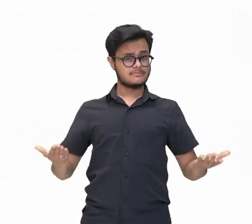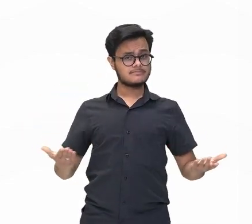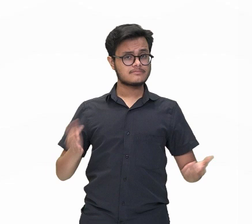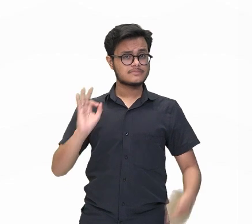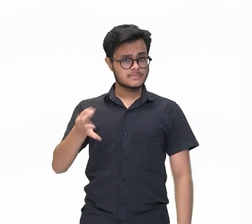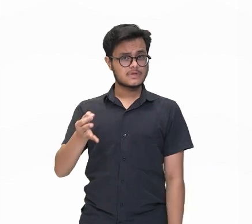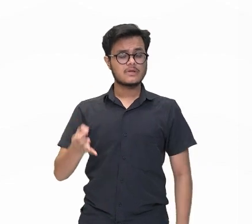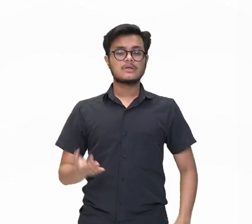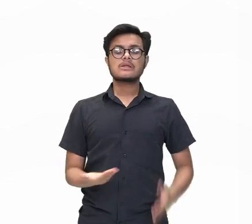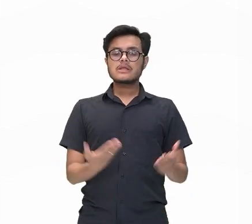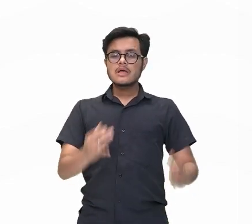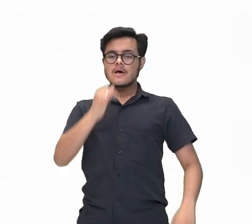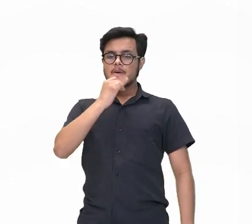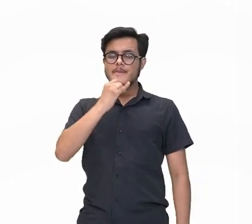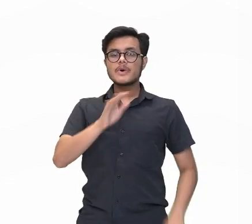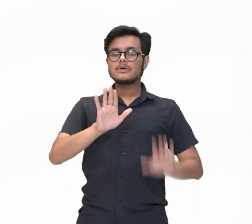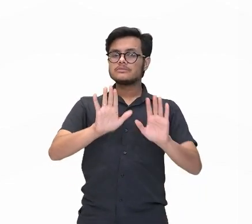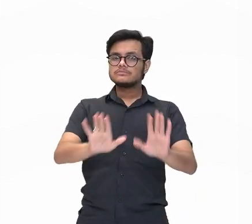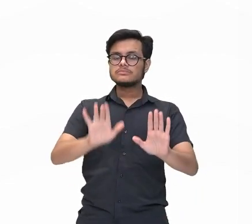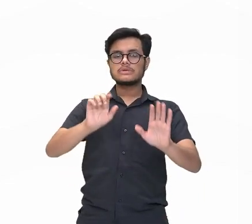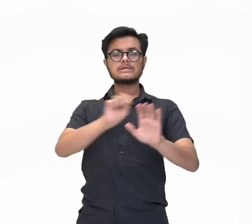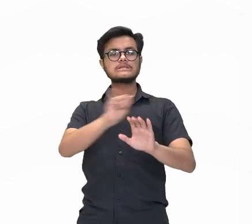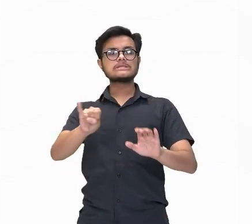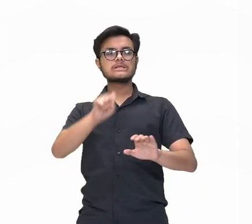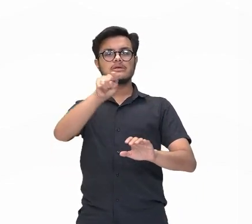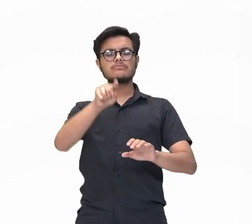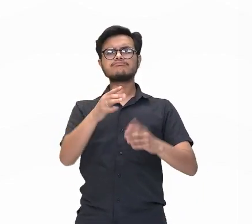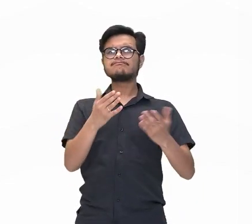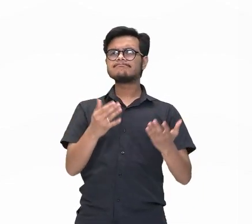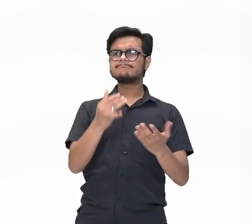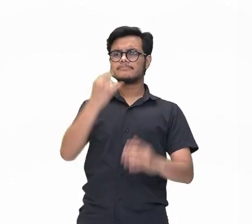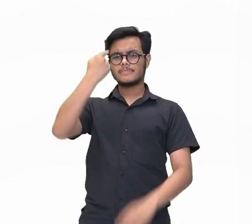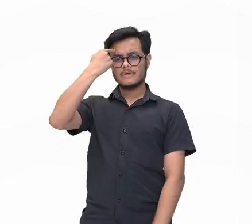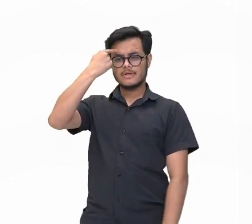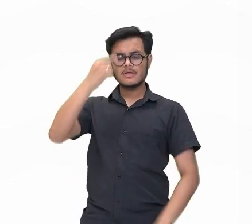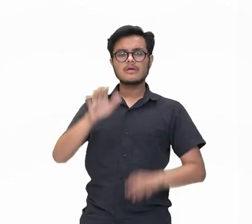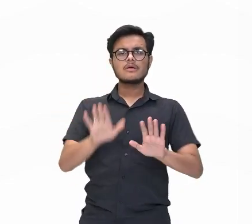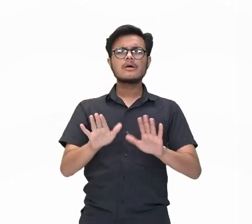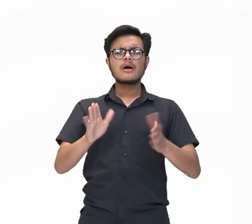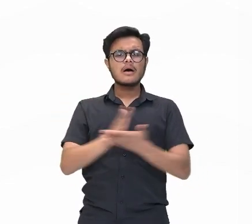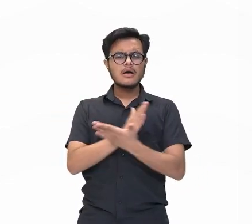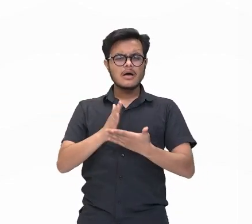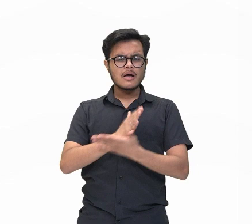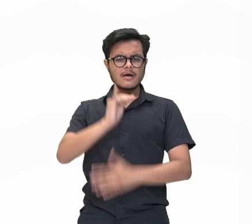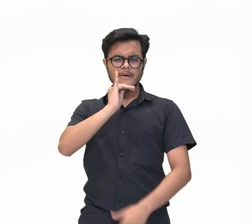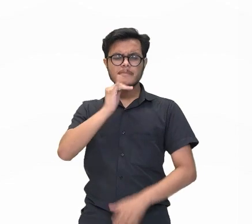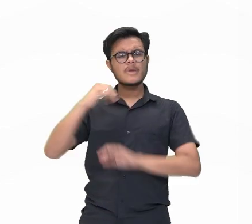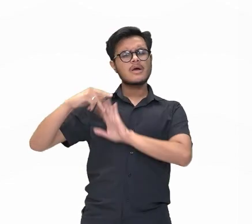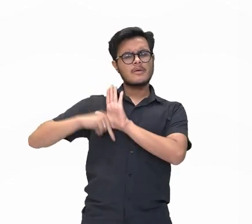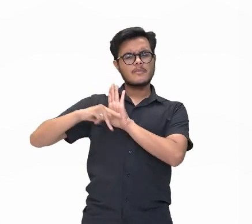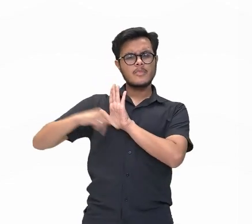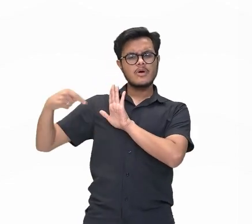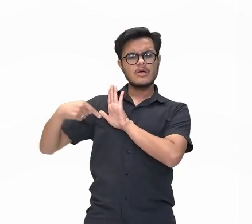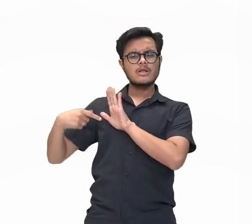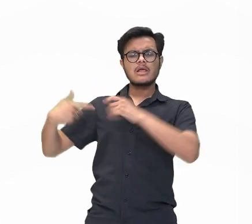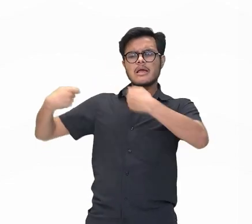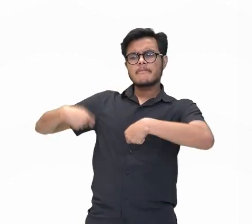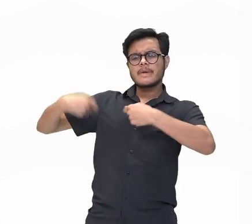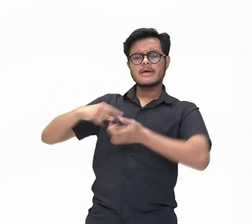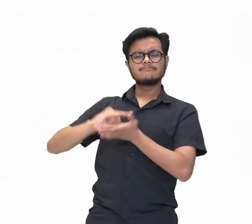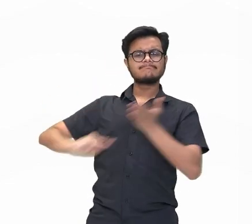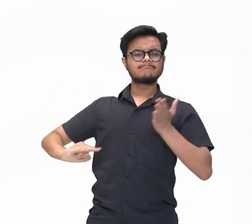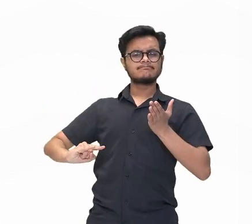professor? Quando você aí monta, né? De repente, algum projeto e precisa de